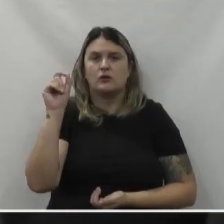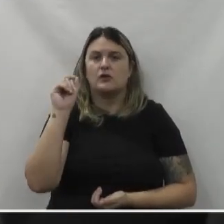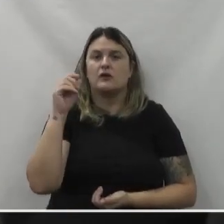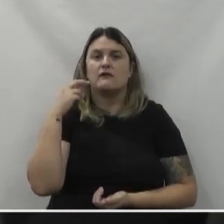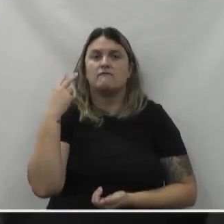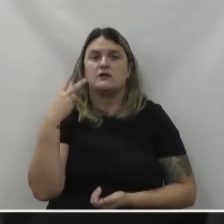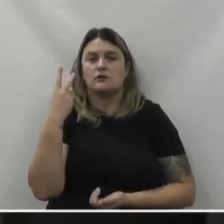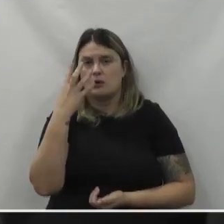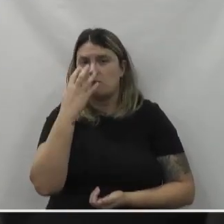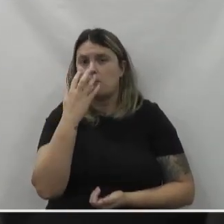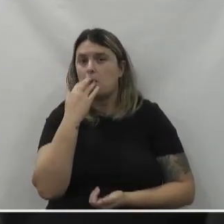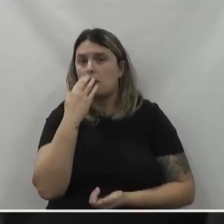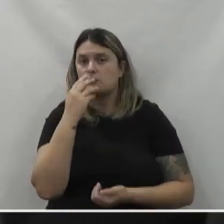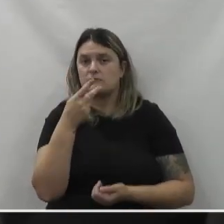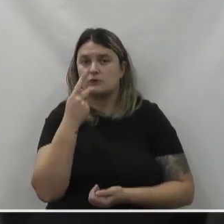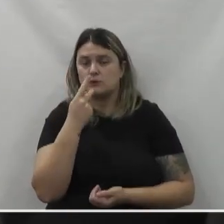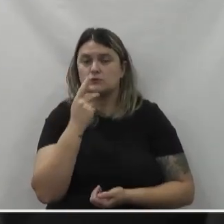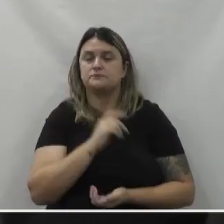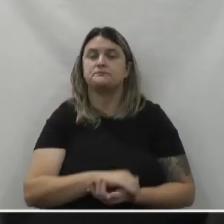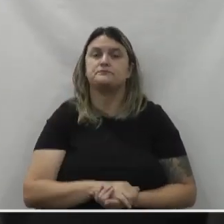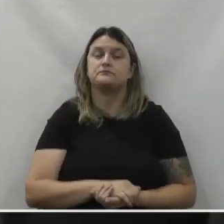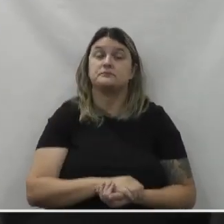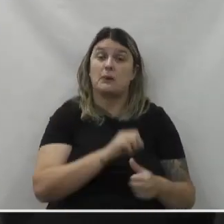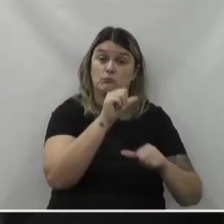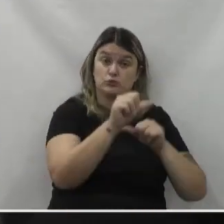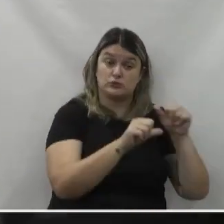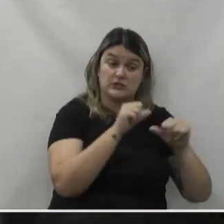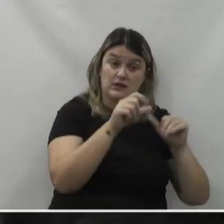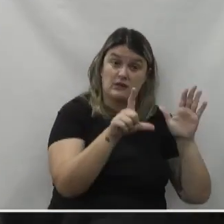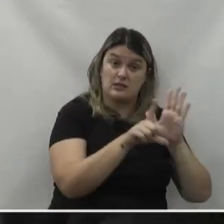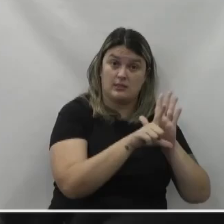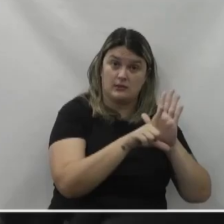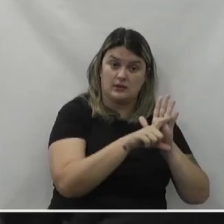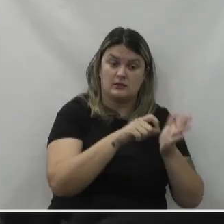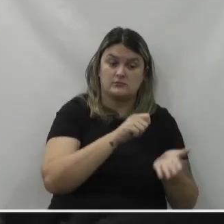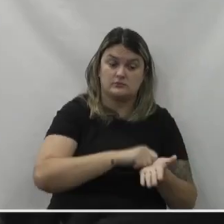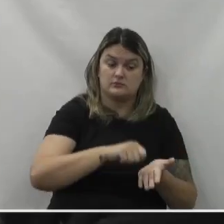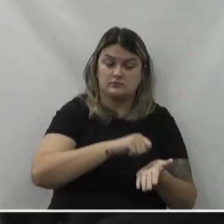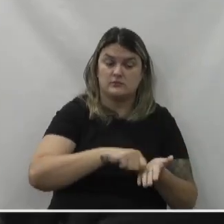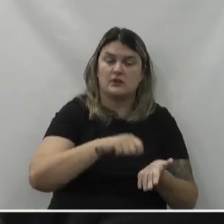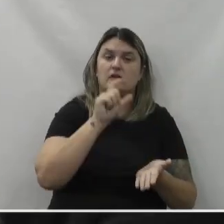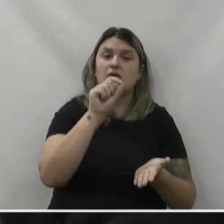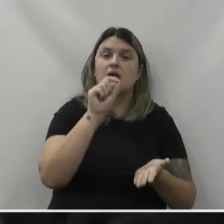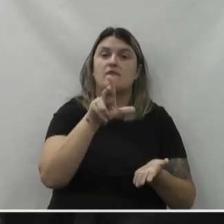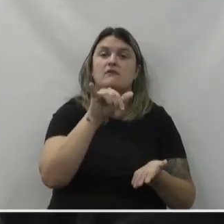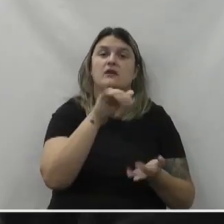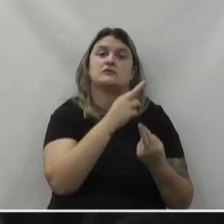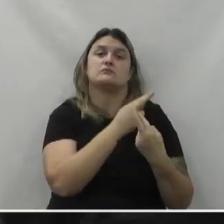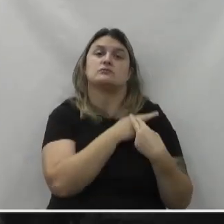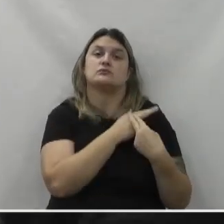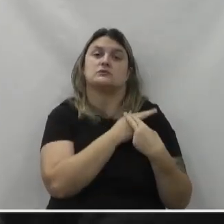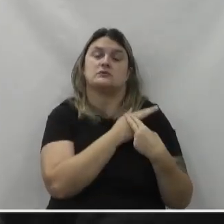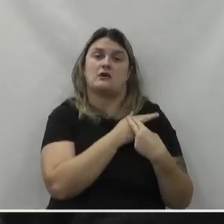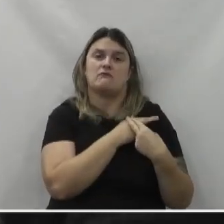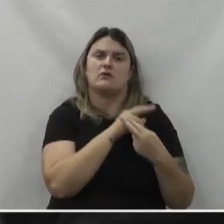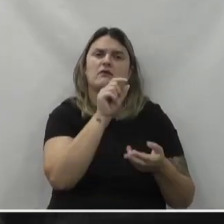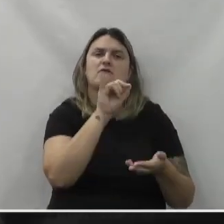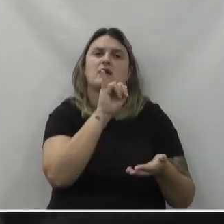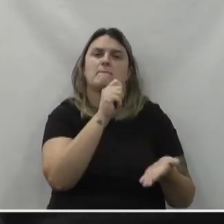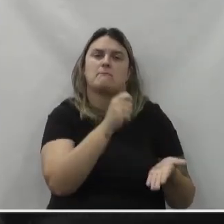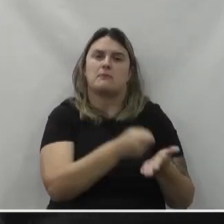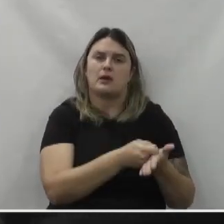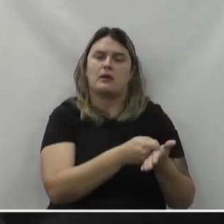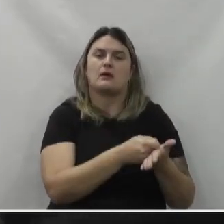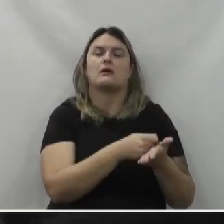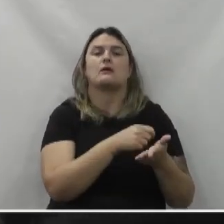Borracha, a alteração da lei em que a assinatura dos documentos, pagamentos, né,